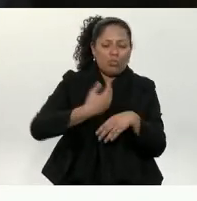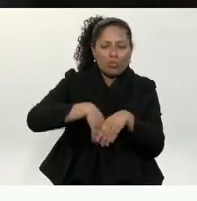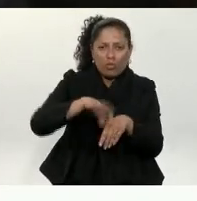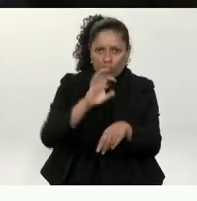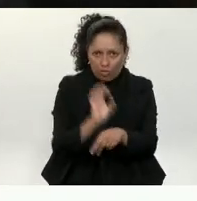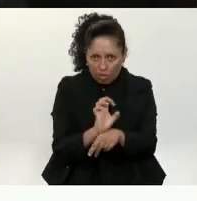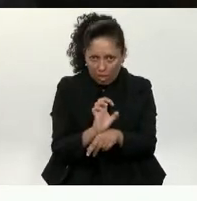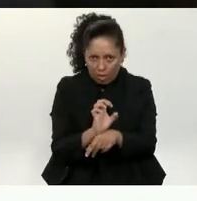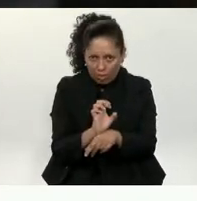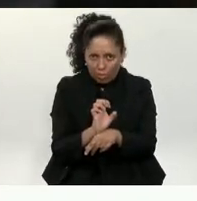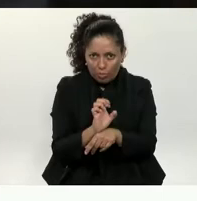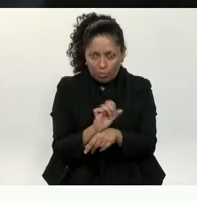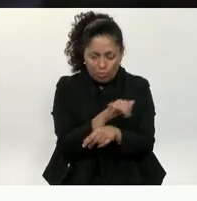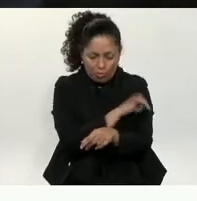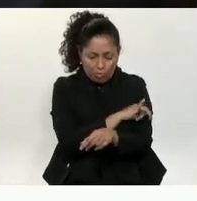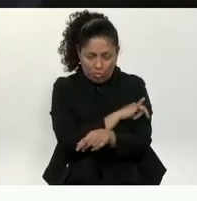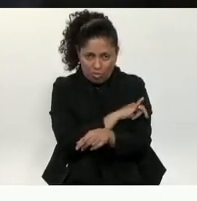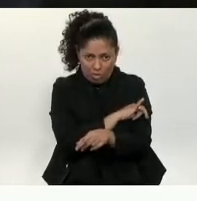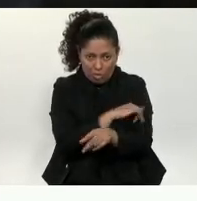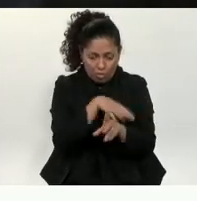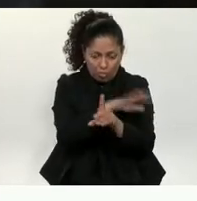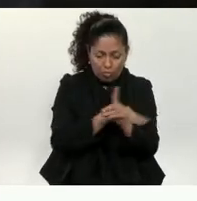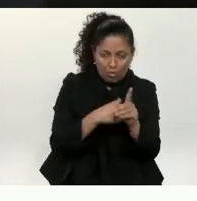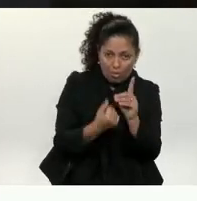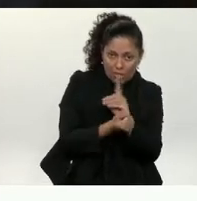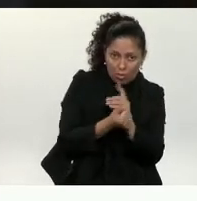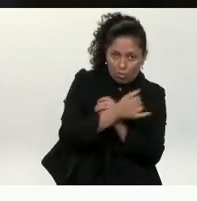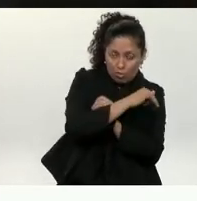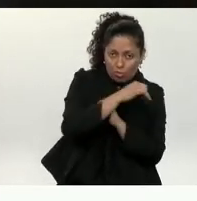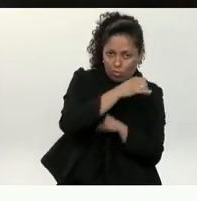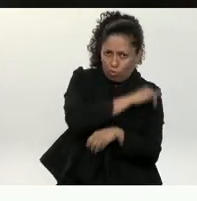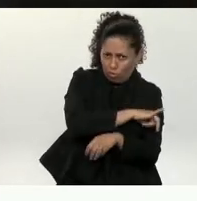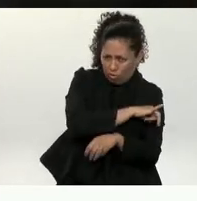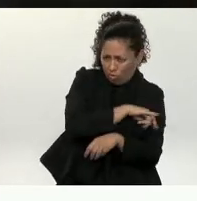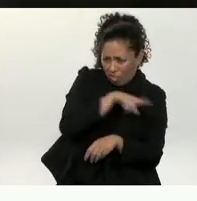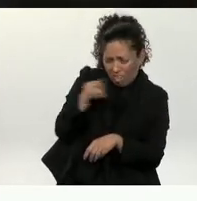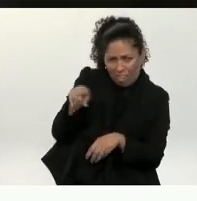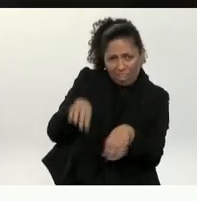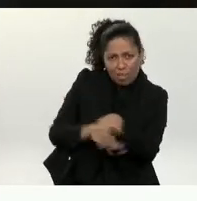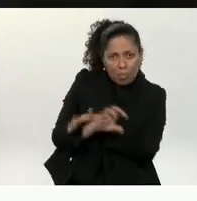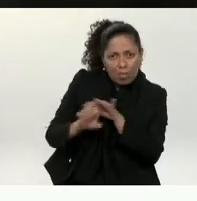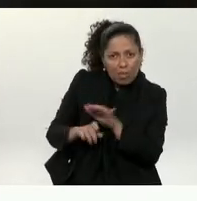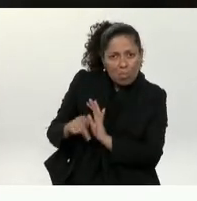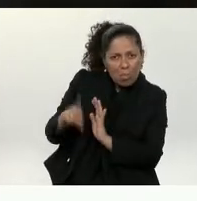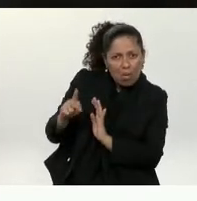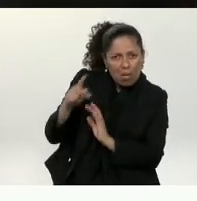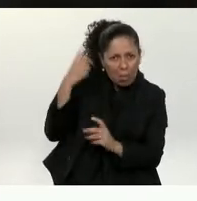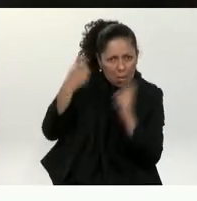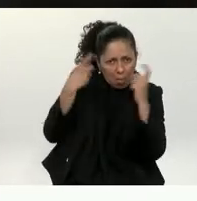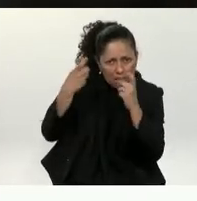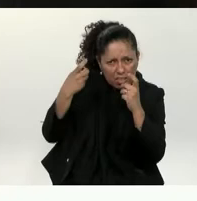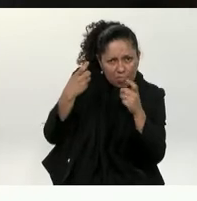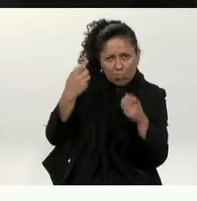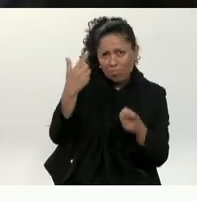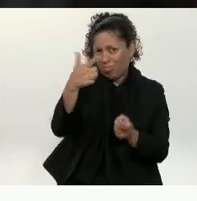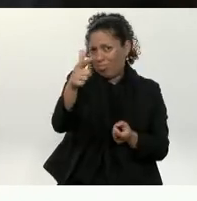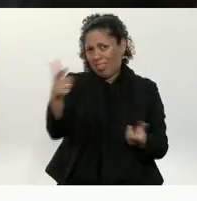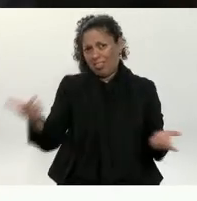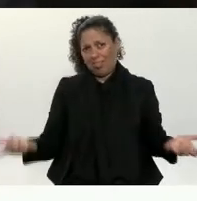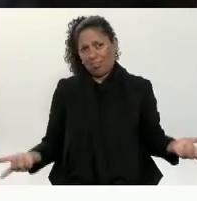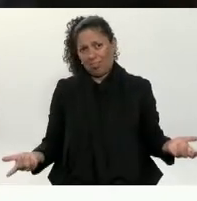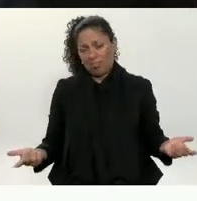desse trabalho, e muito menos para a população, né? Então, eu quero mais uma vez reafirmar meu